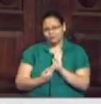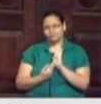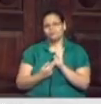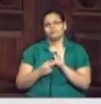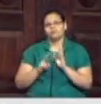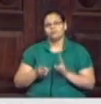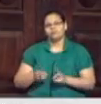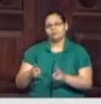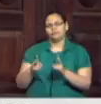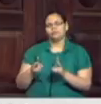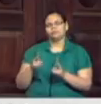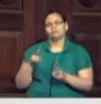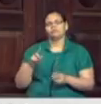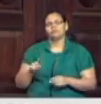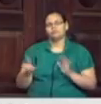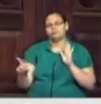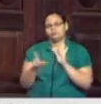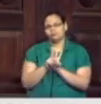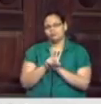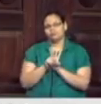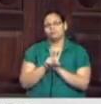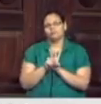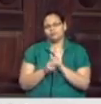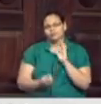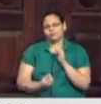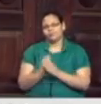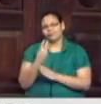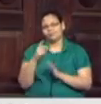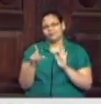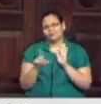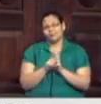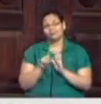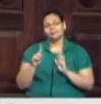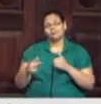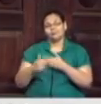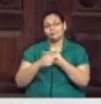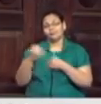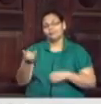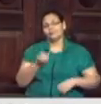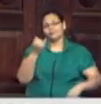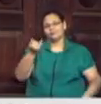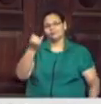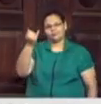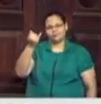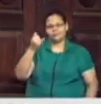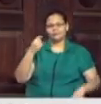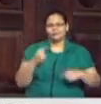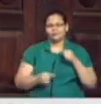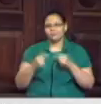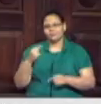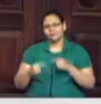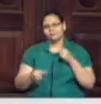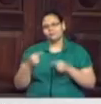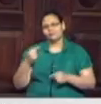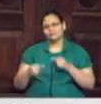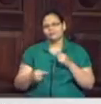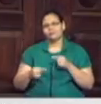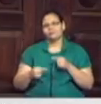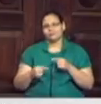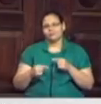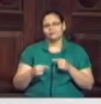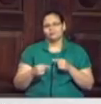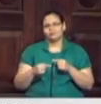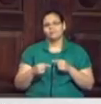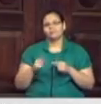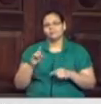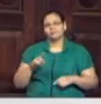órgão público criado por lei e que tem tido um papel muito importante na formulação de políticas para um setor expressivo e cada